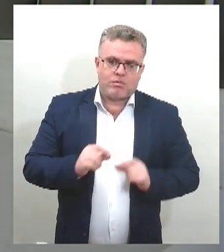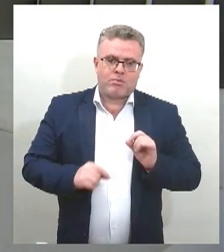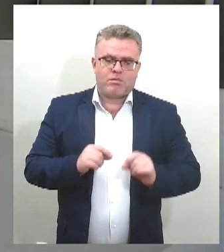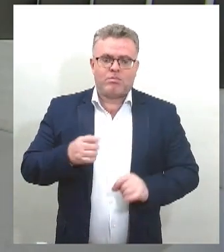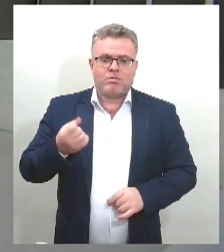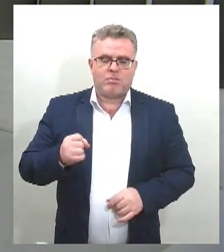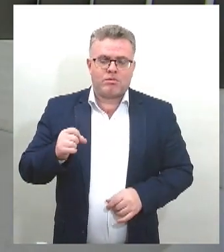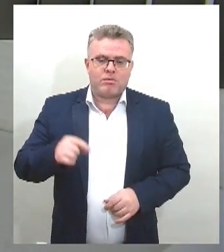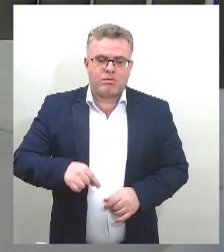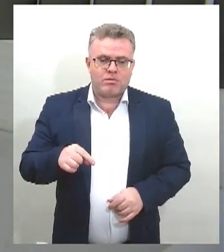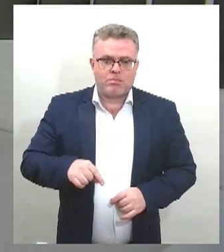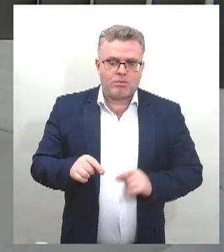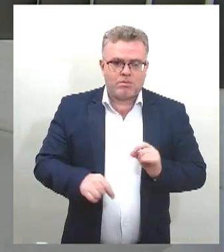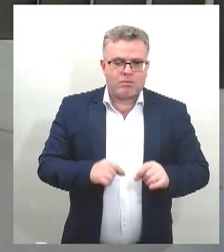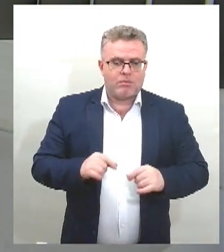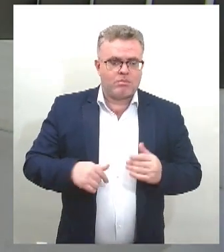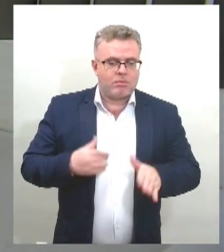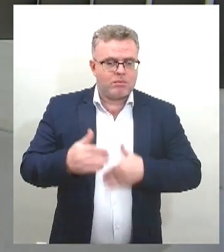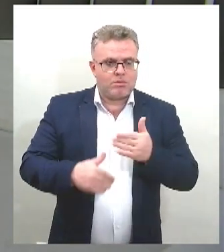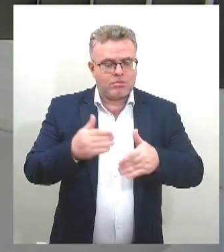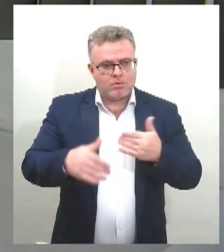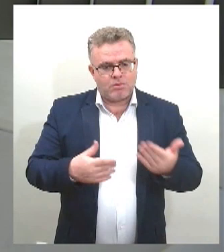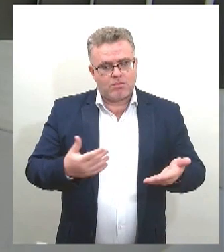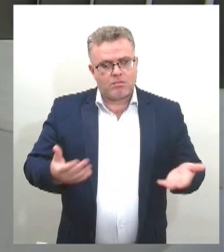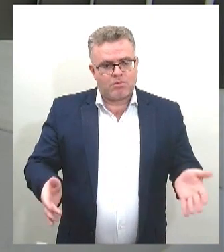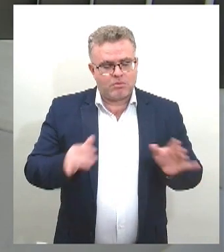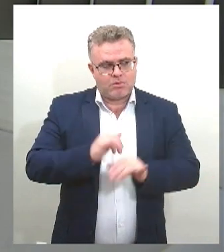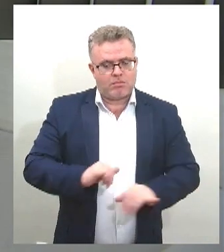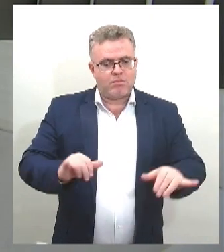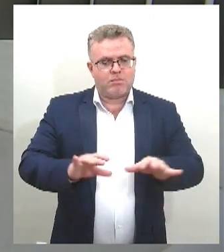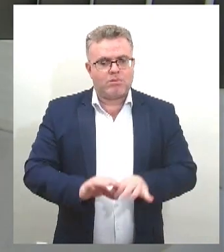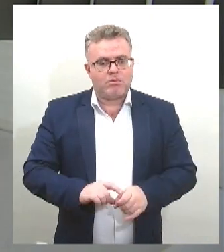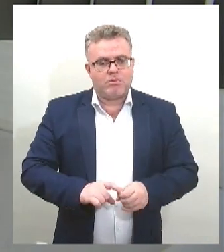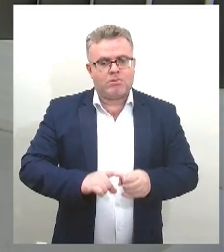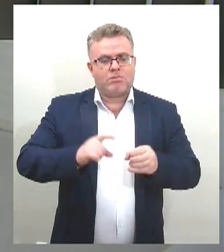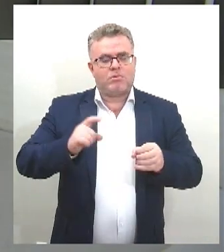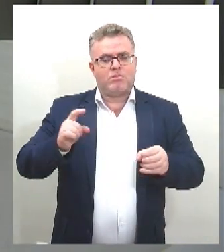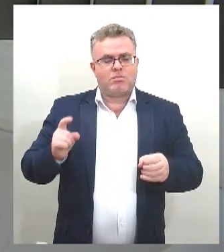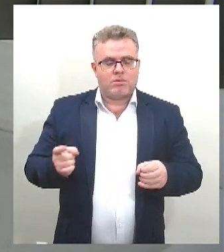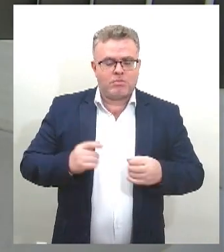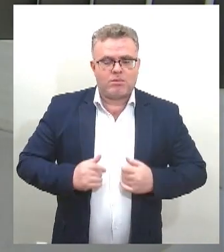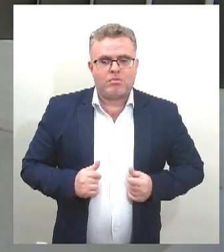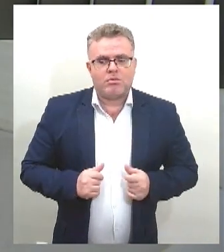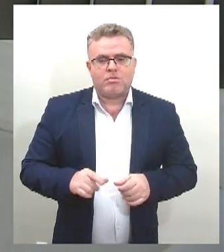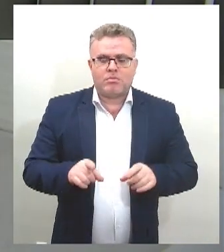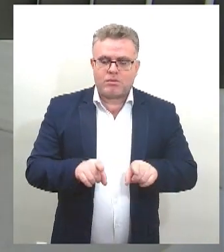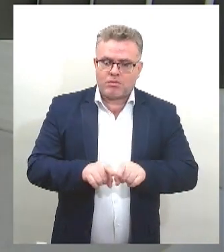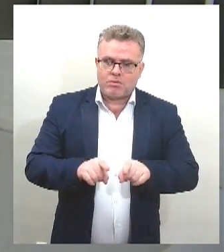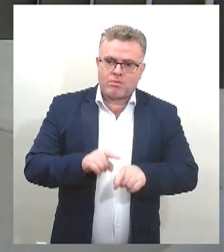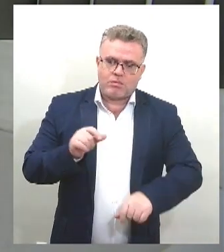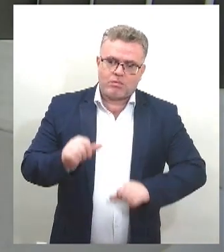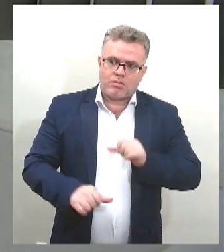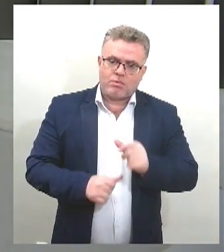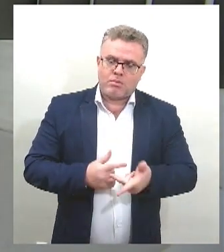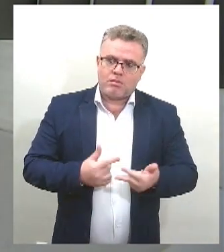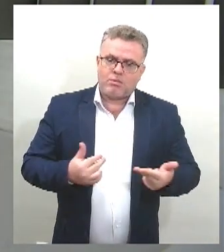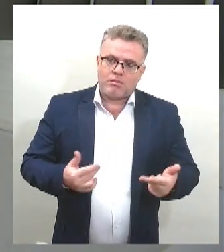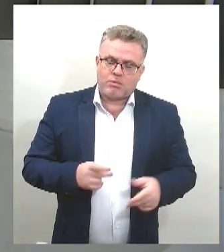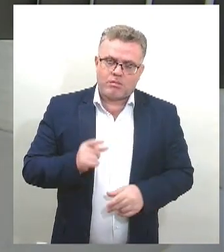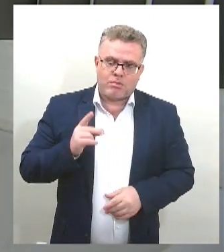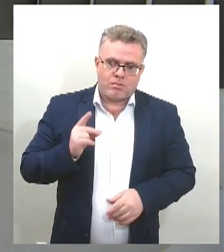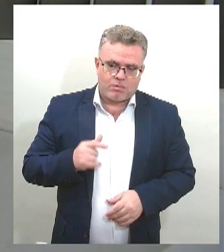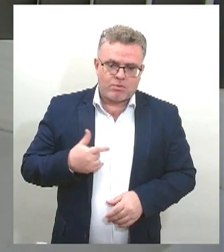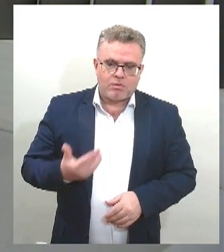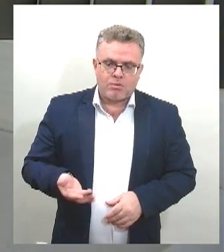nesse processo de proclamação ou de transformação da monarquia para a república?